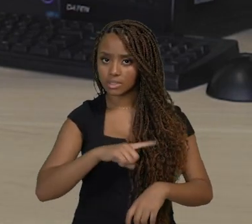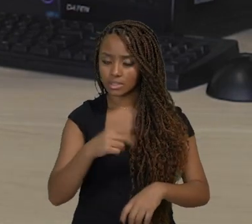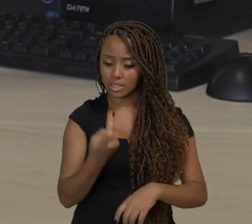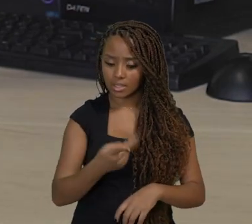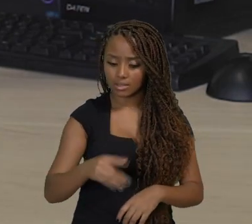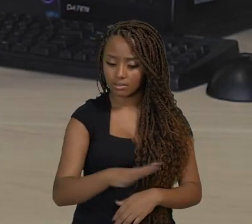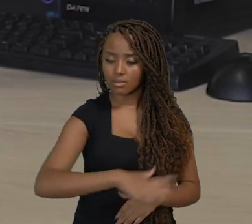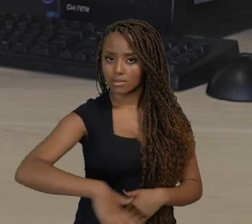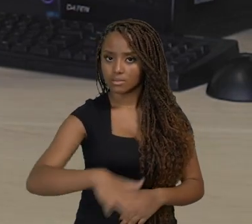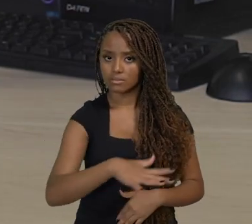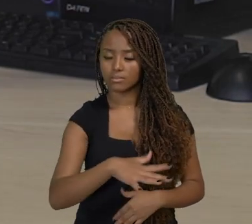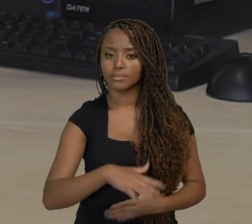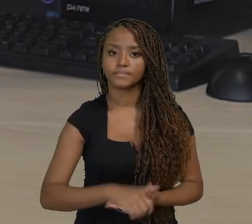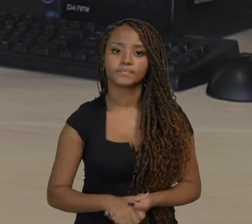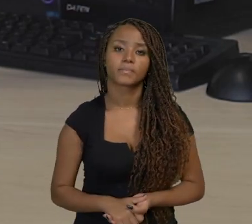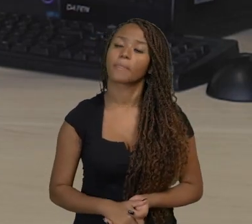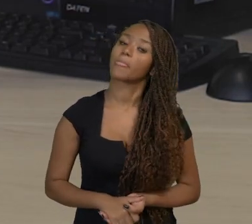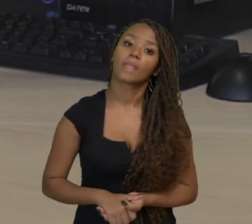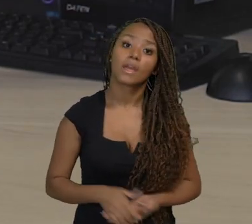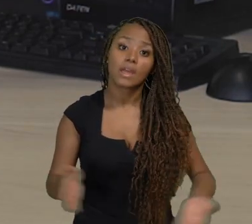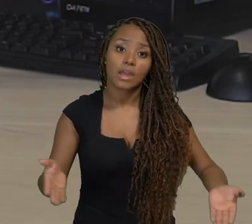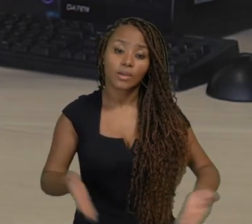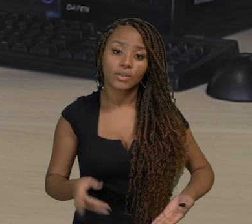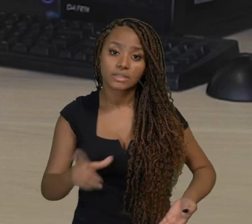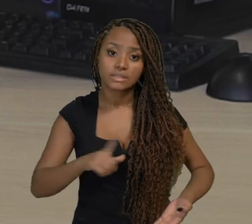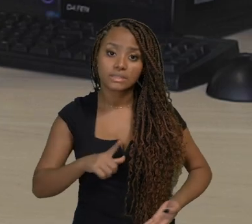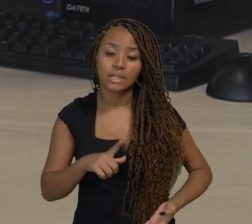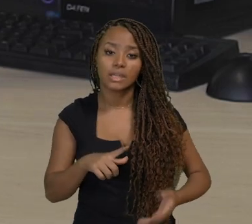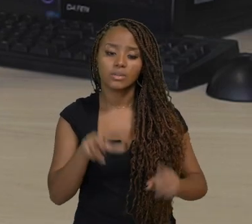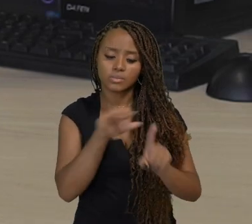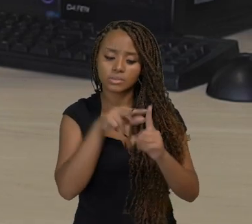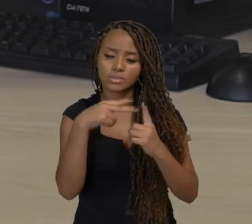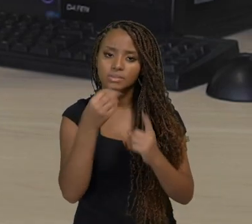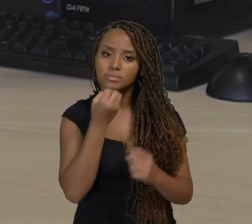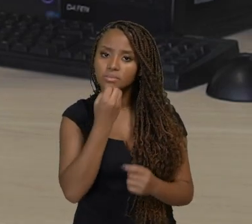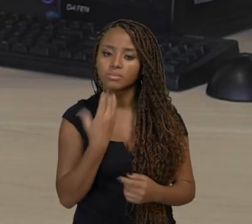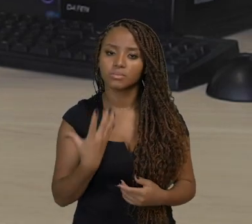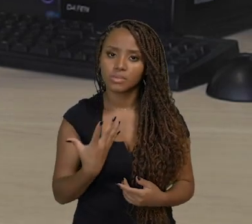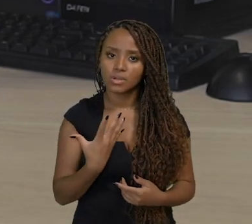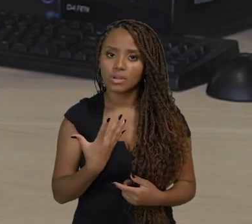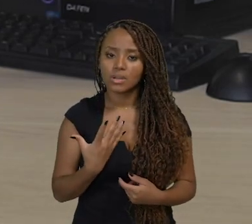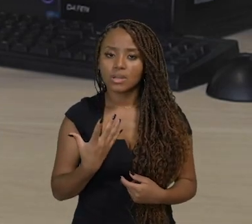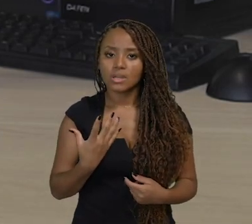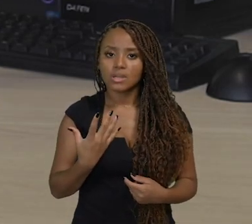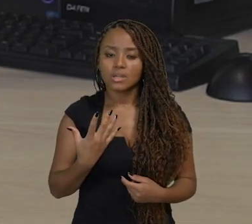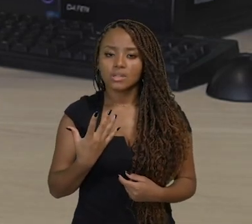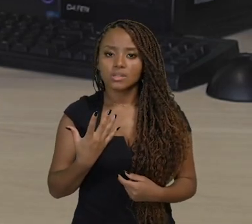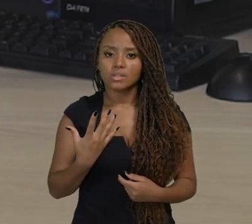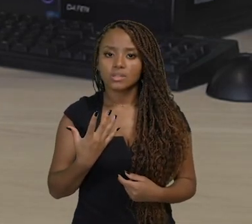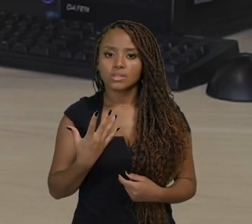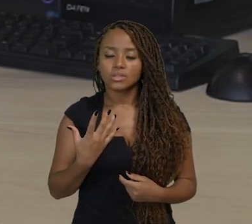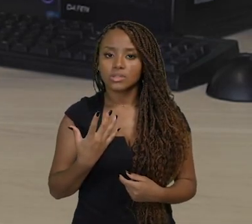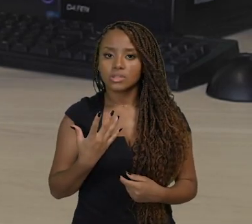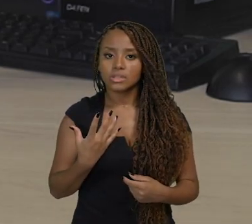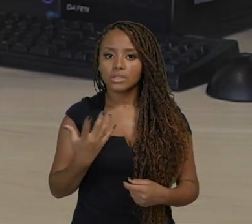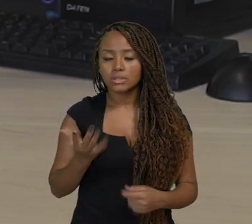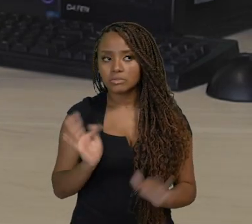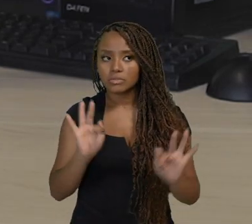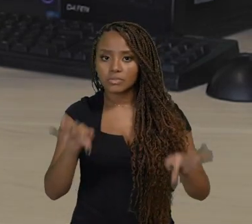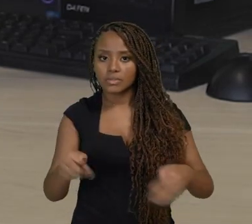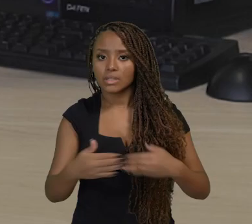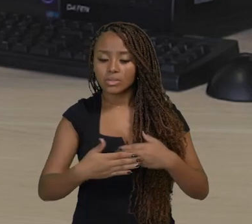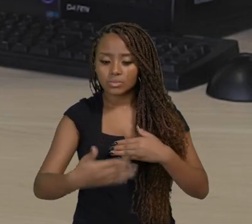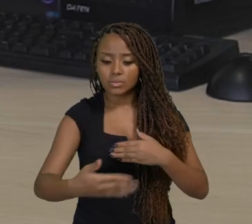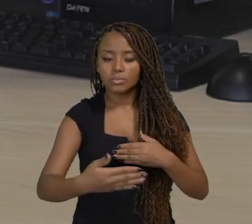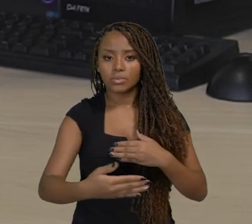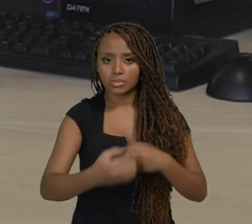espaço. Bem, atualmente nesse espaço temos uma expectativa muito boa de que o mais tardar, ao final do próximo ano,